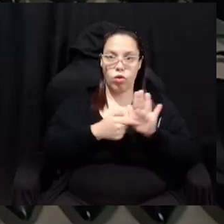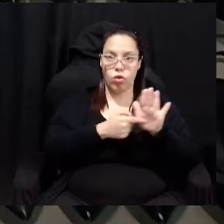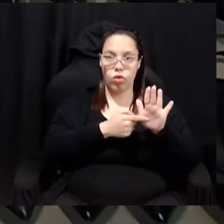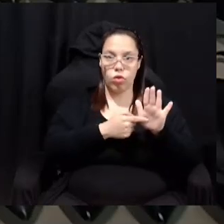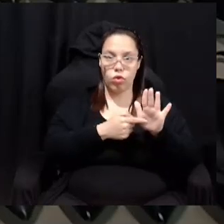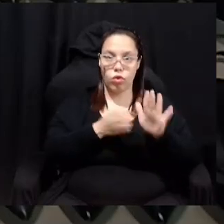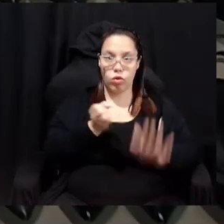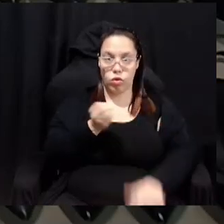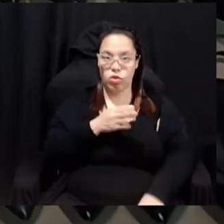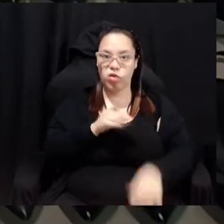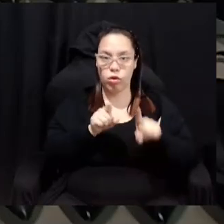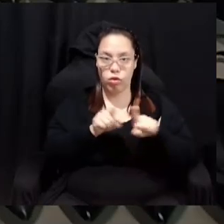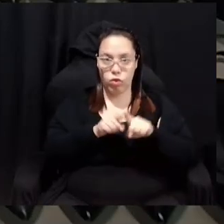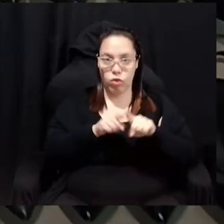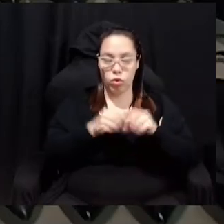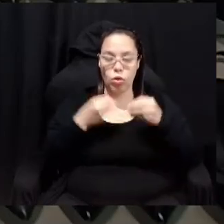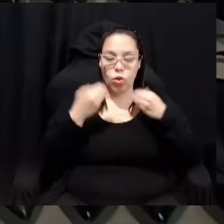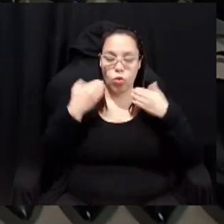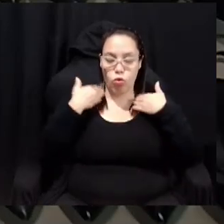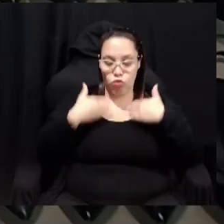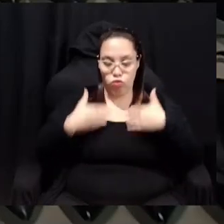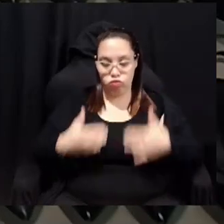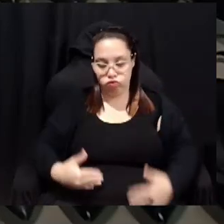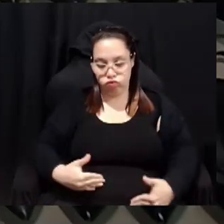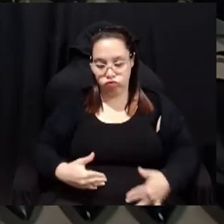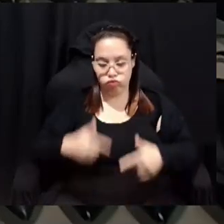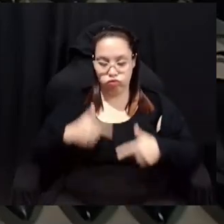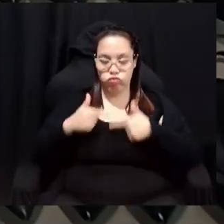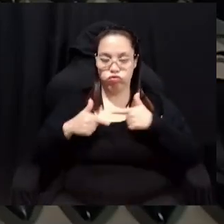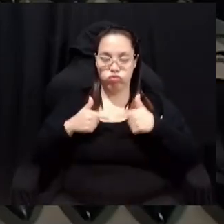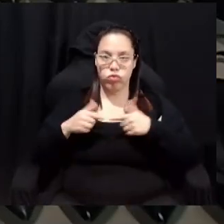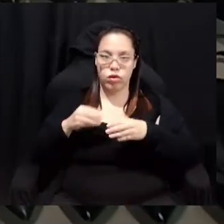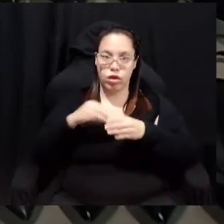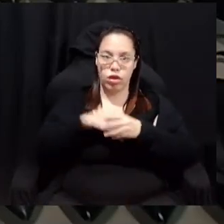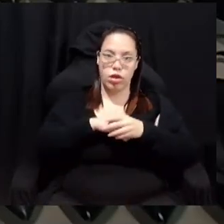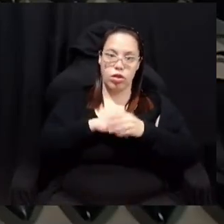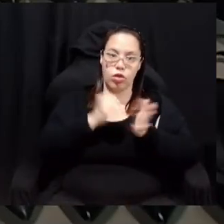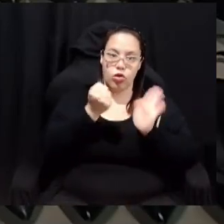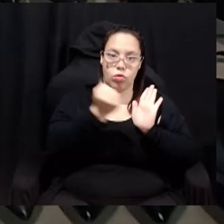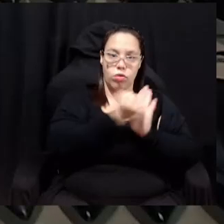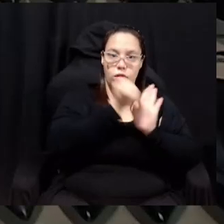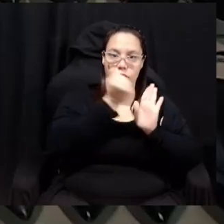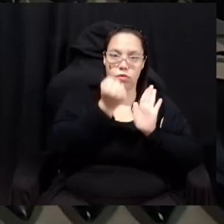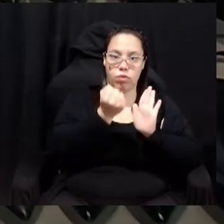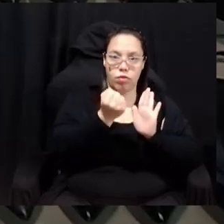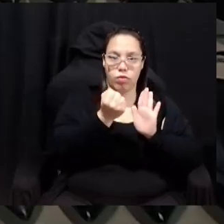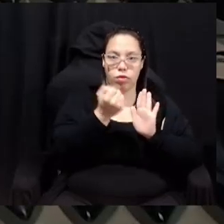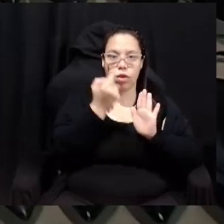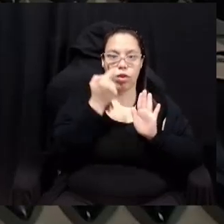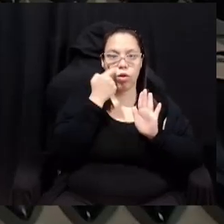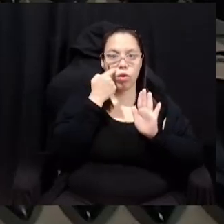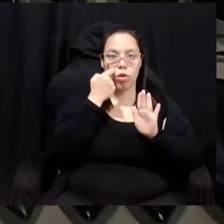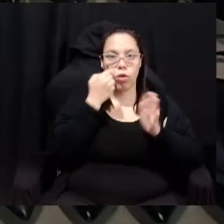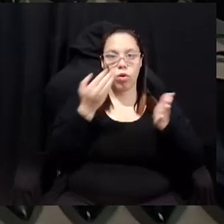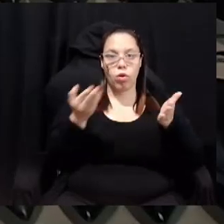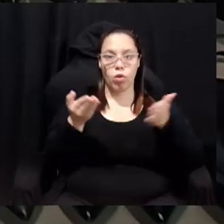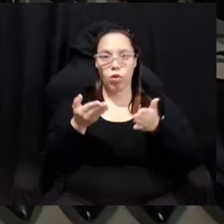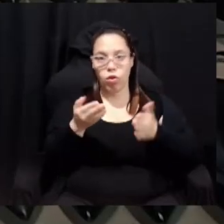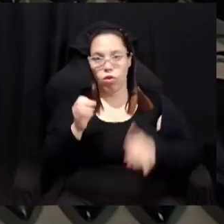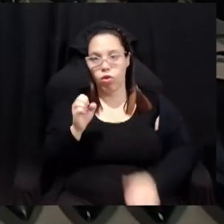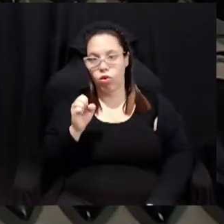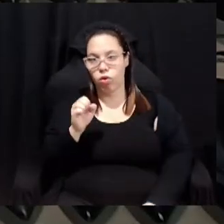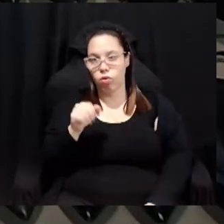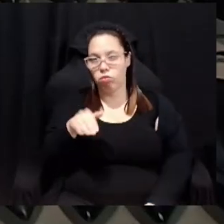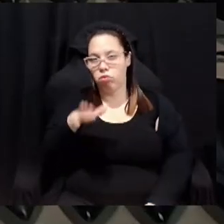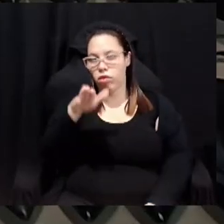também, que é trabalhar como consultora dentro de uma marca. Então, o meu olhar agora é um pouquinho mais amplo, né? Eu